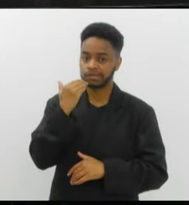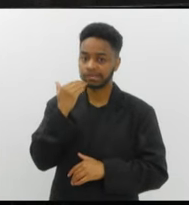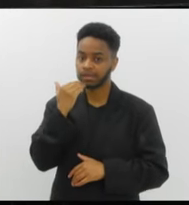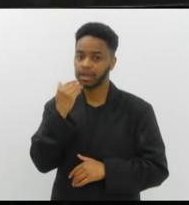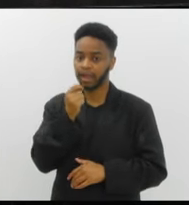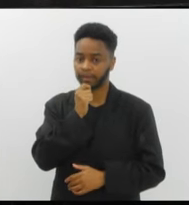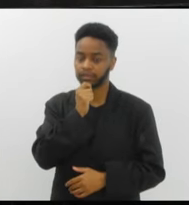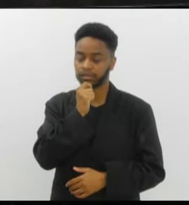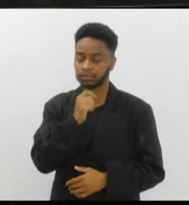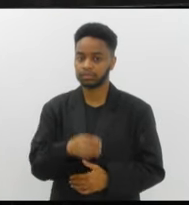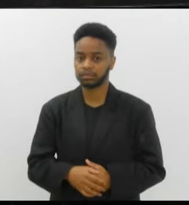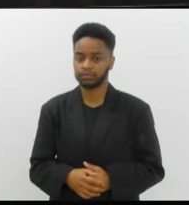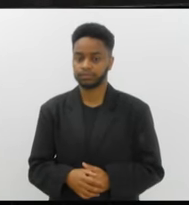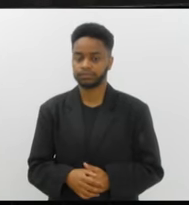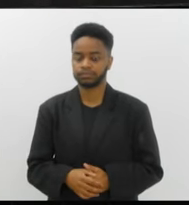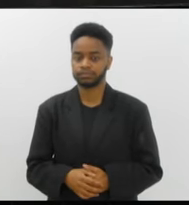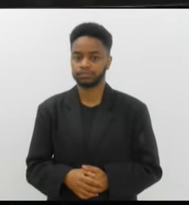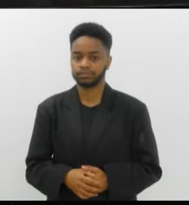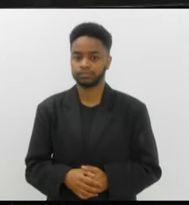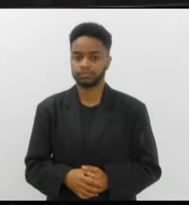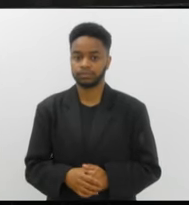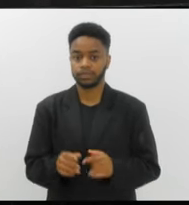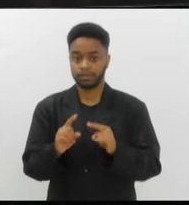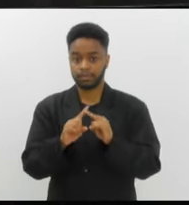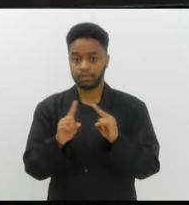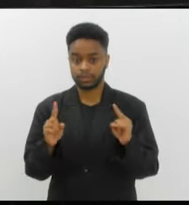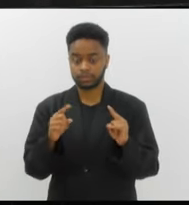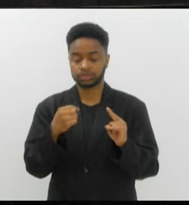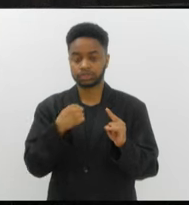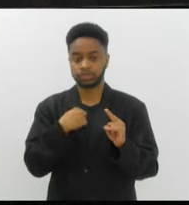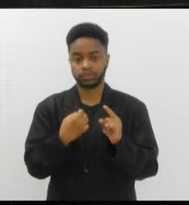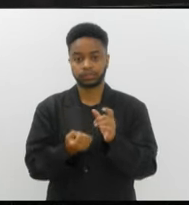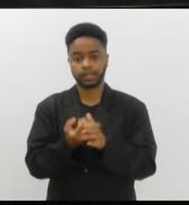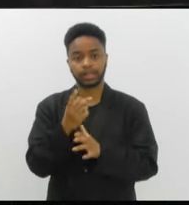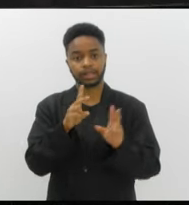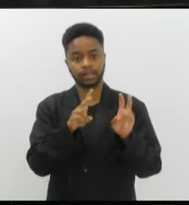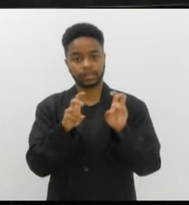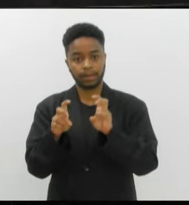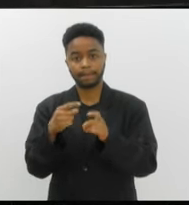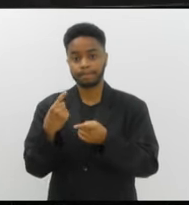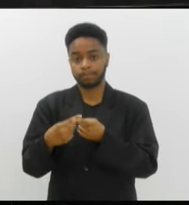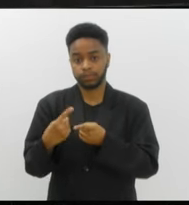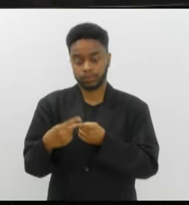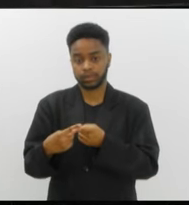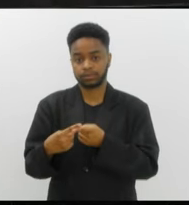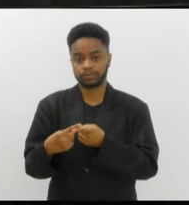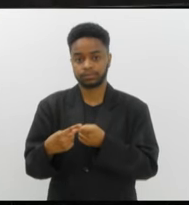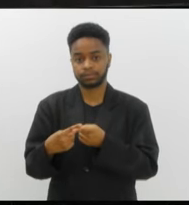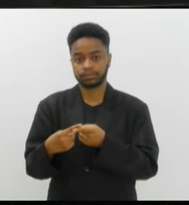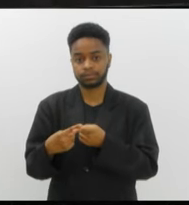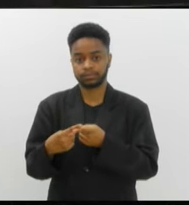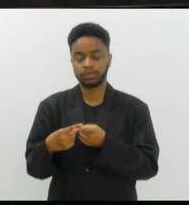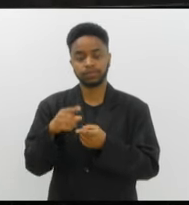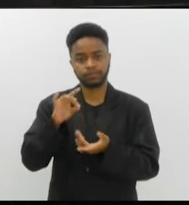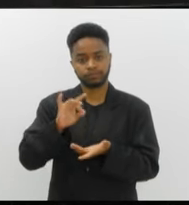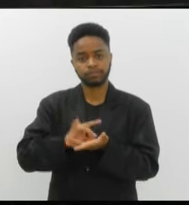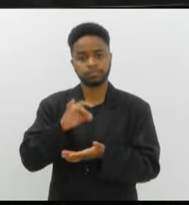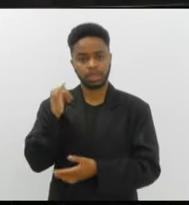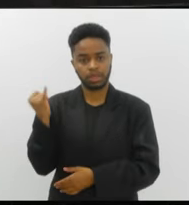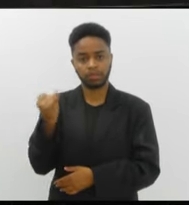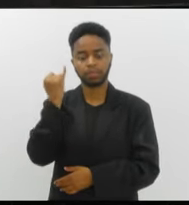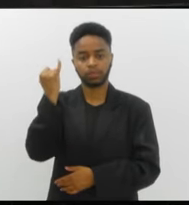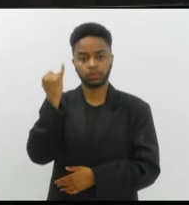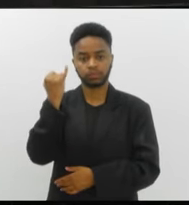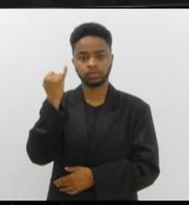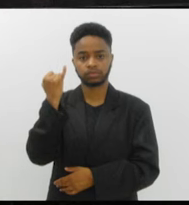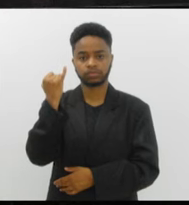precário. Mas estou puxando esse tema porque também é absolutamente relevante